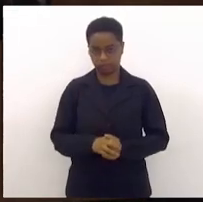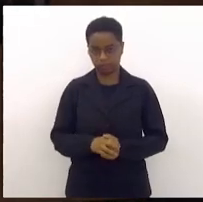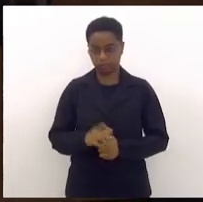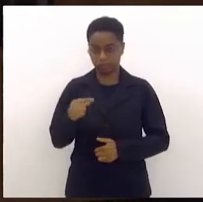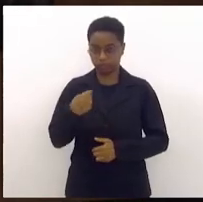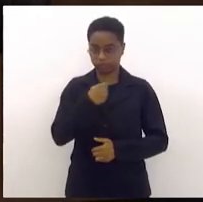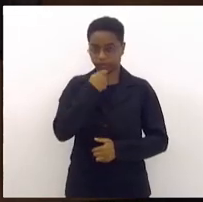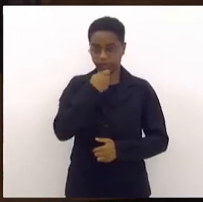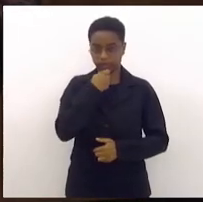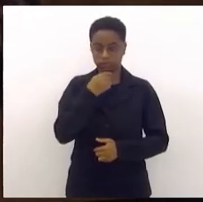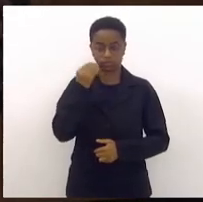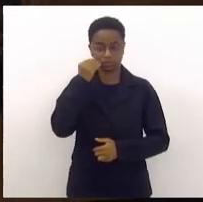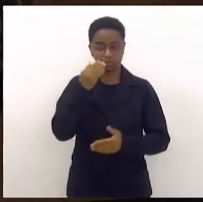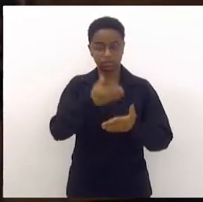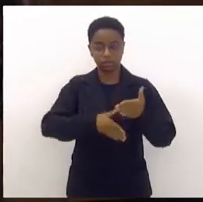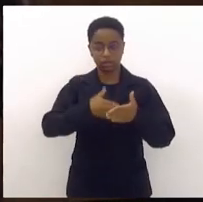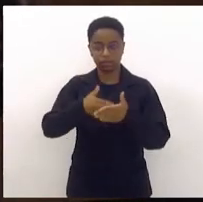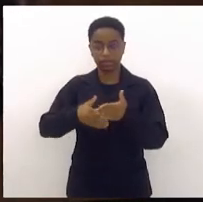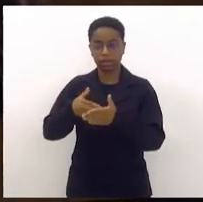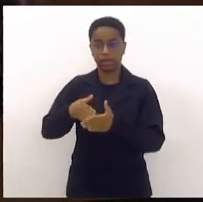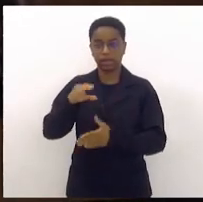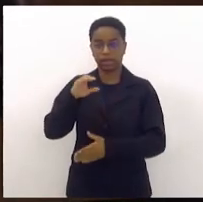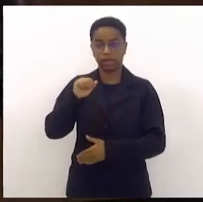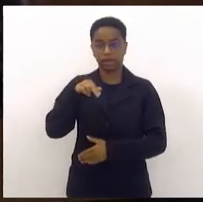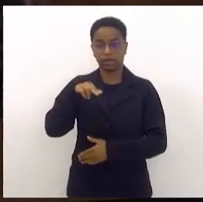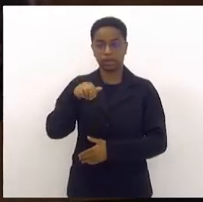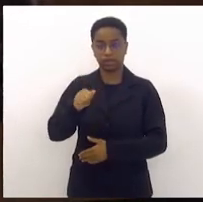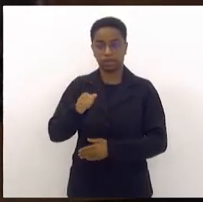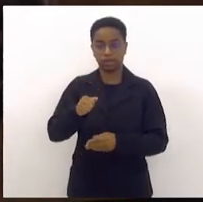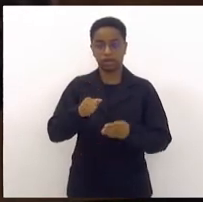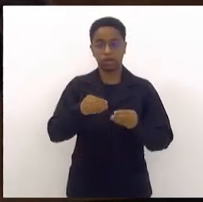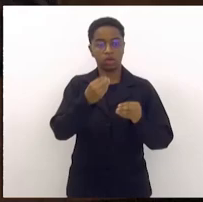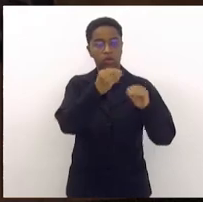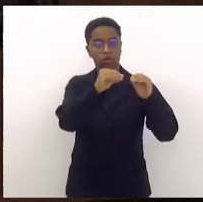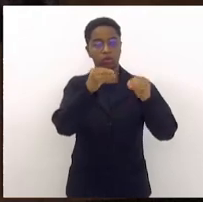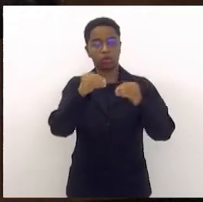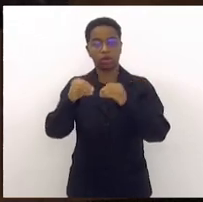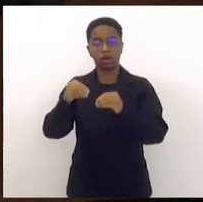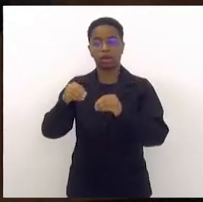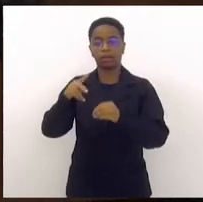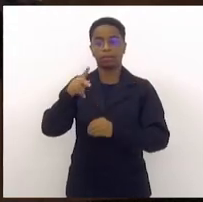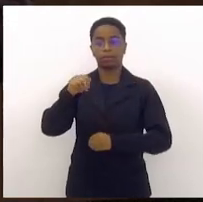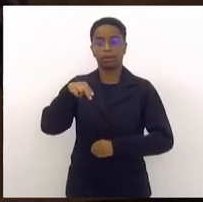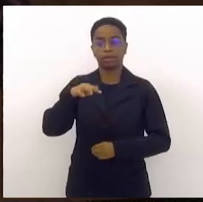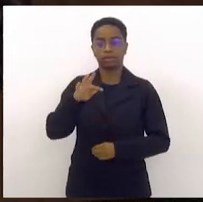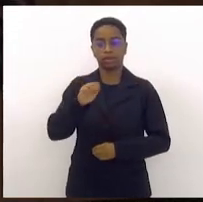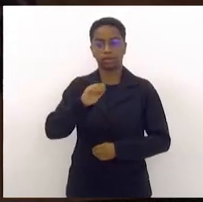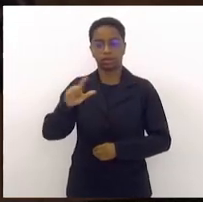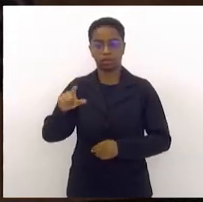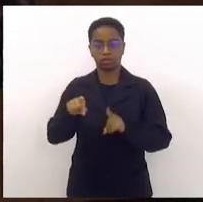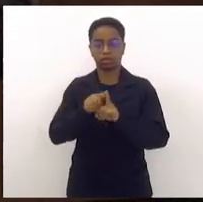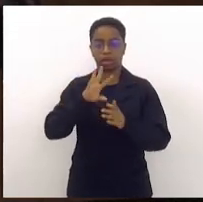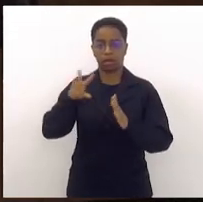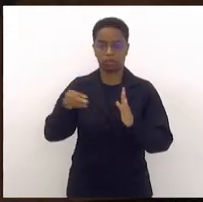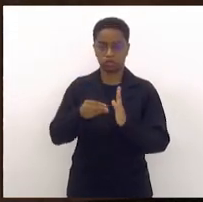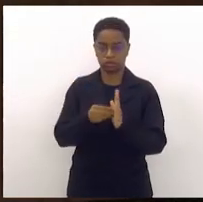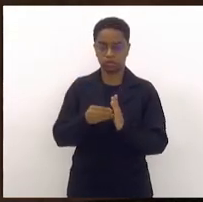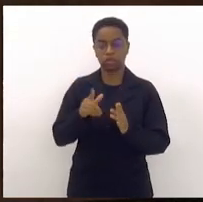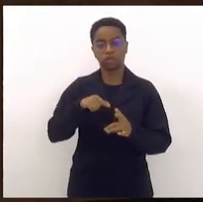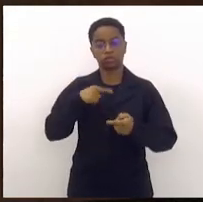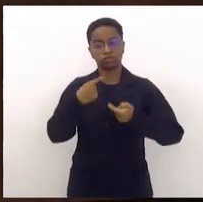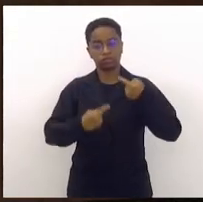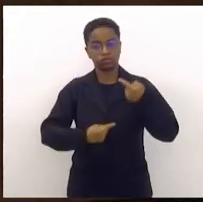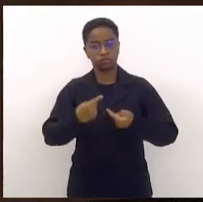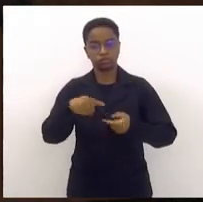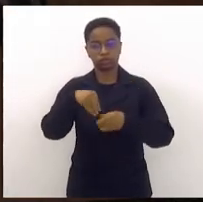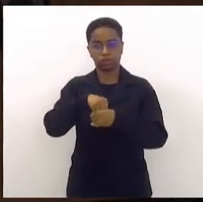tentando impedir a entrada da cana-de-açúcar no Pantanal e na Amazônia. Uma discussão dentro do governo.